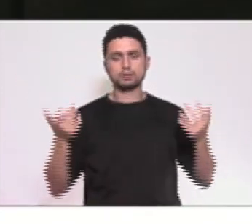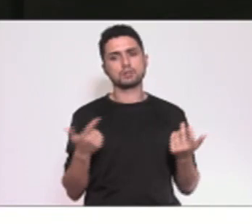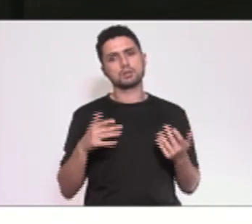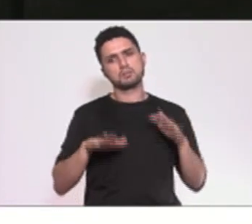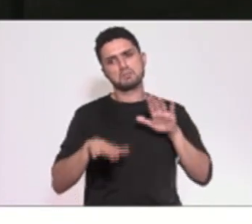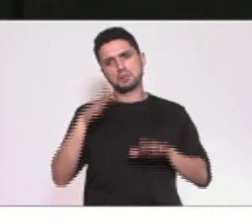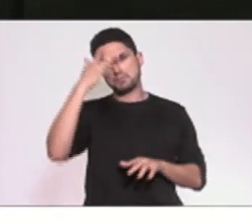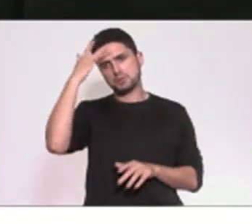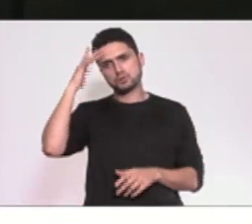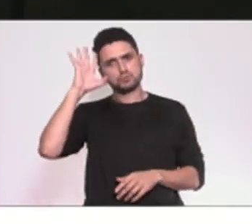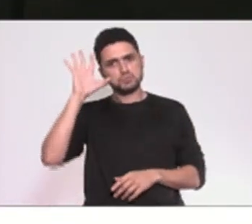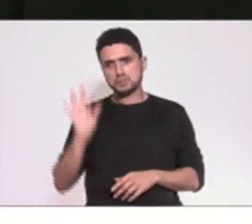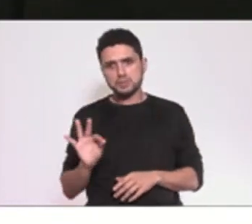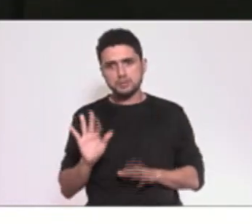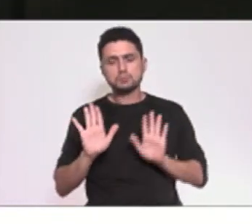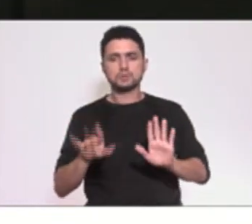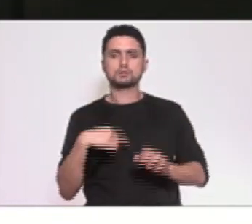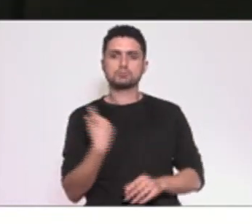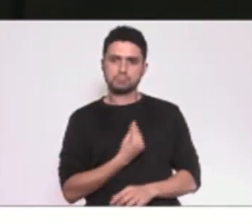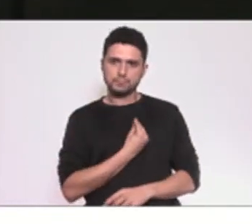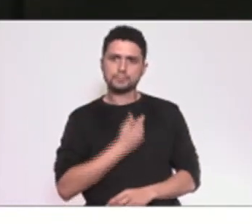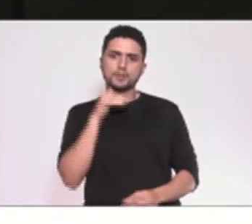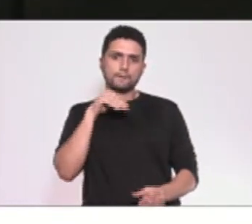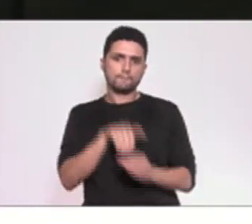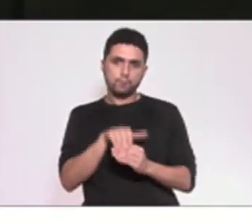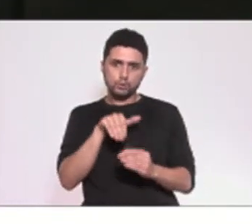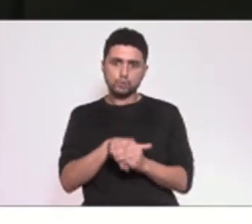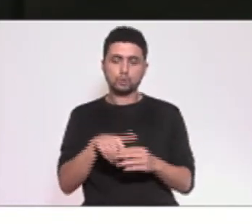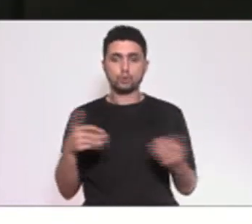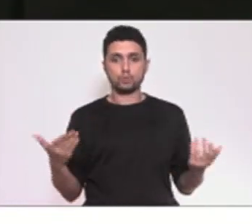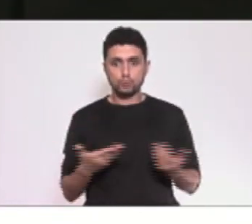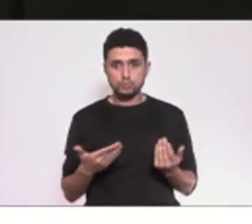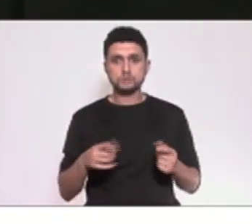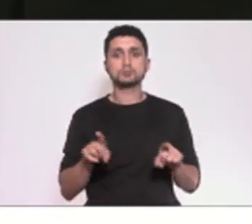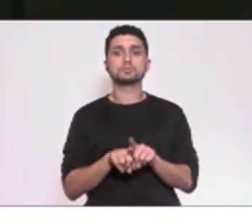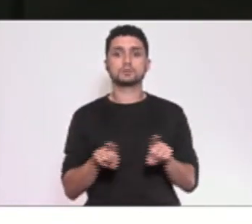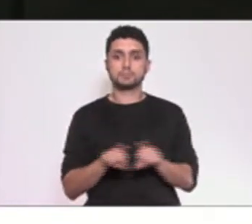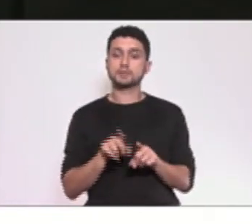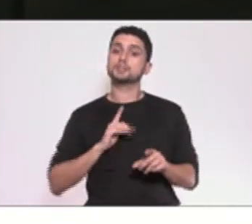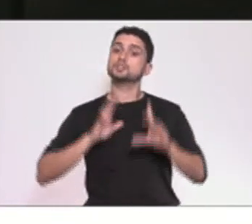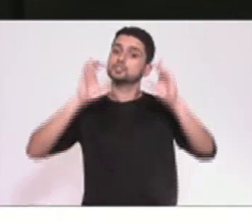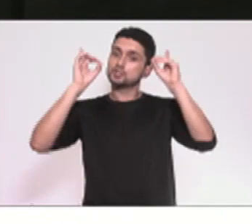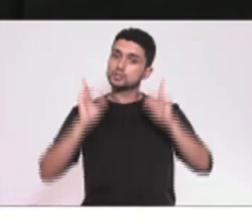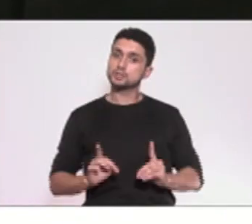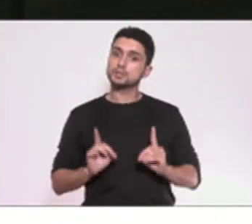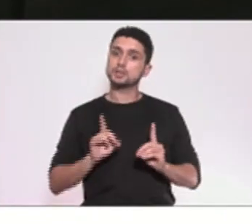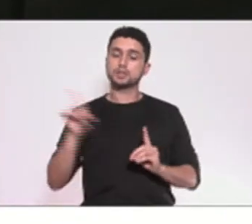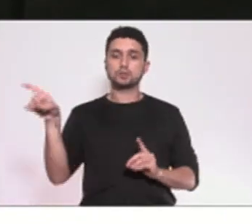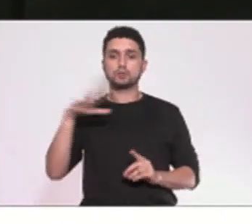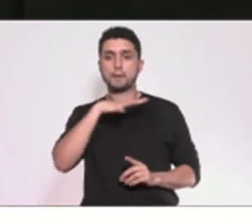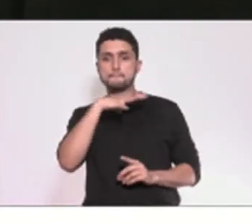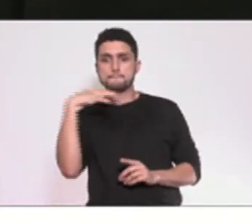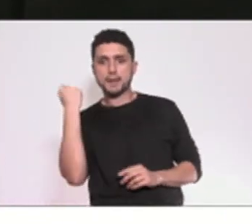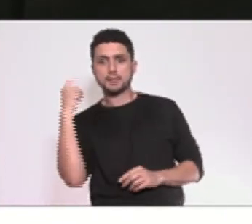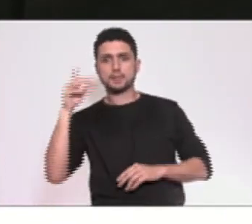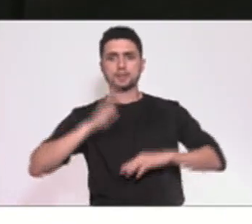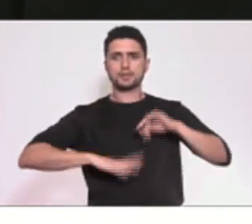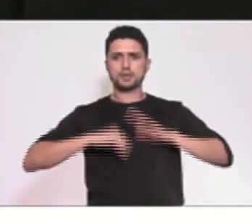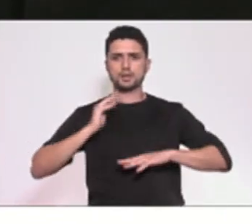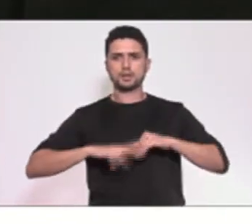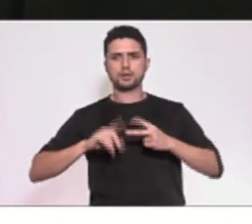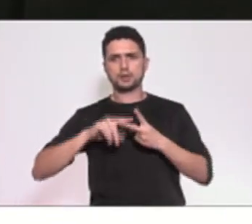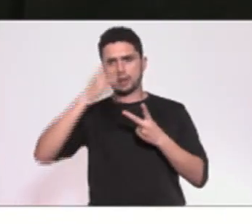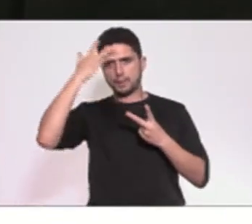entender, mas a gente aqui votou hoje também o direito do padeiro, do açougueiro,